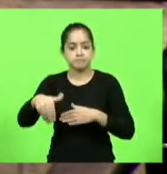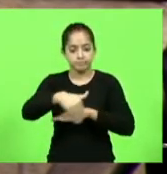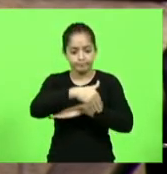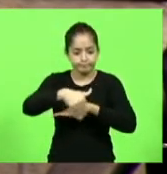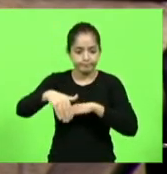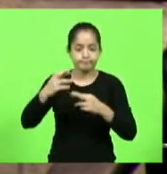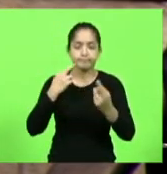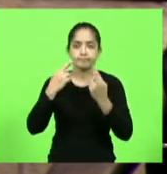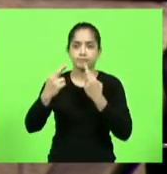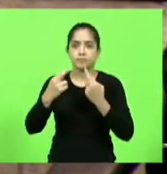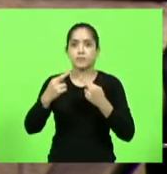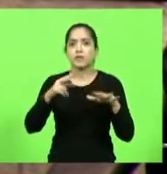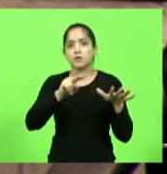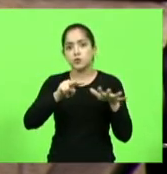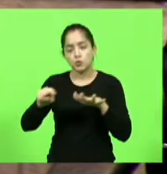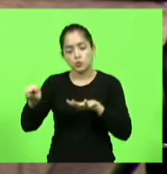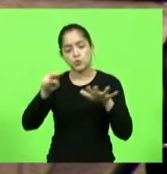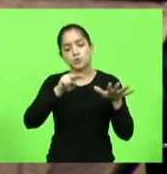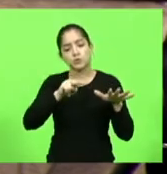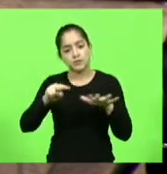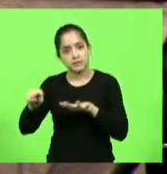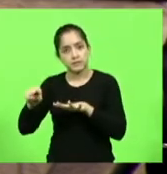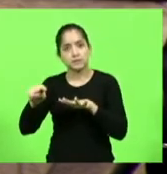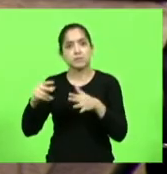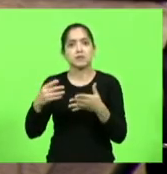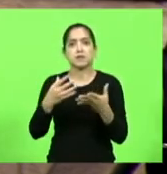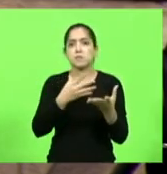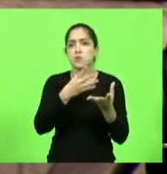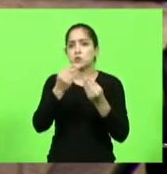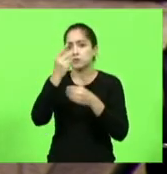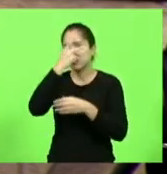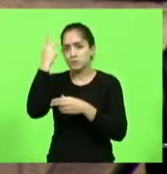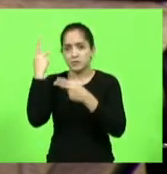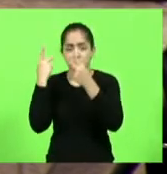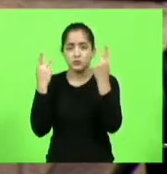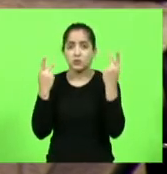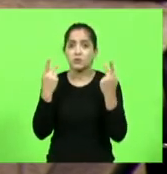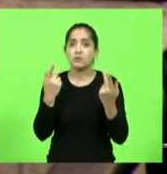semana, que mata gente, que tira empregos.